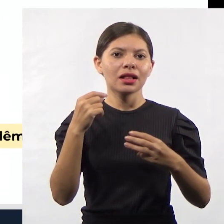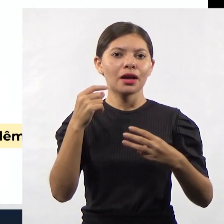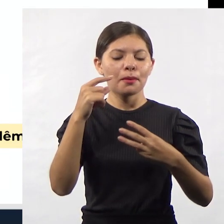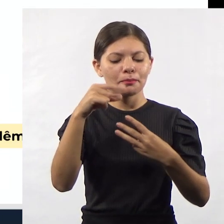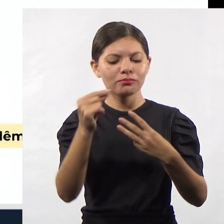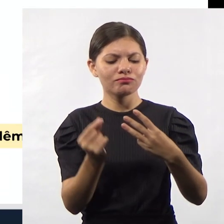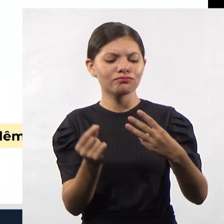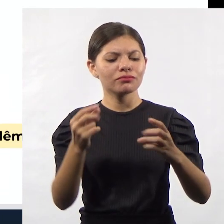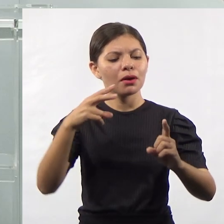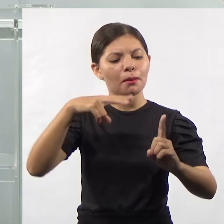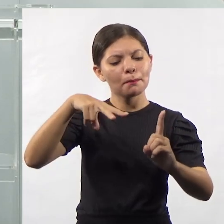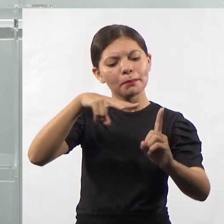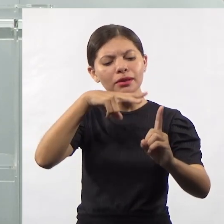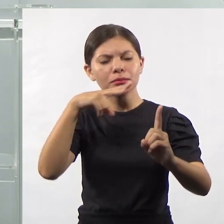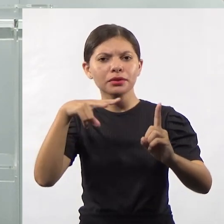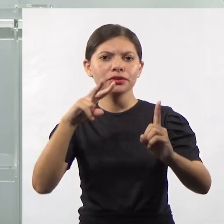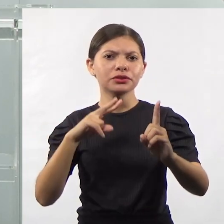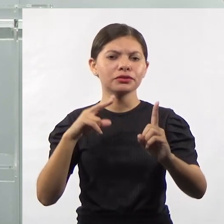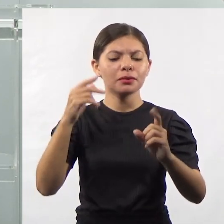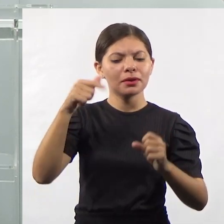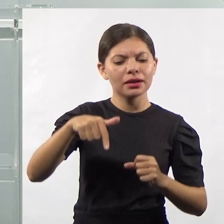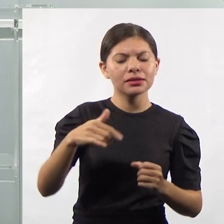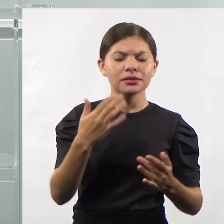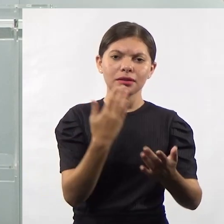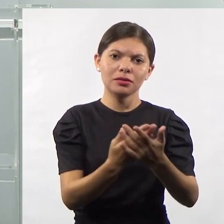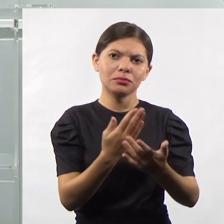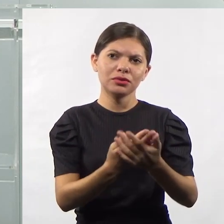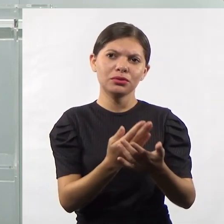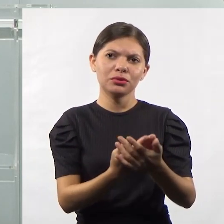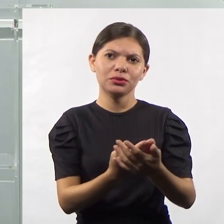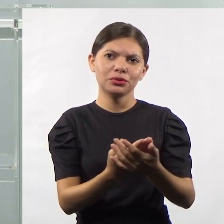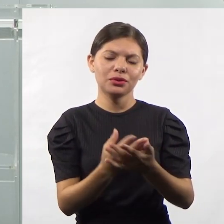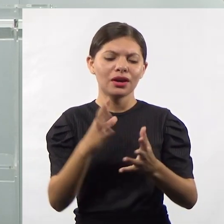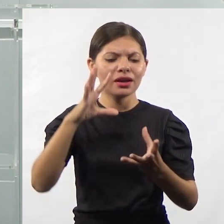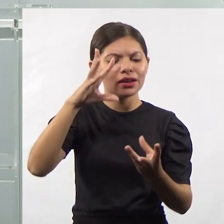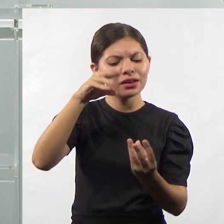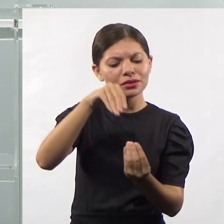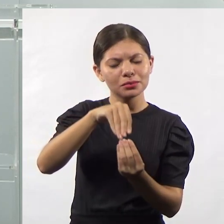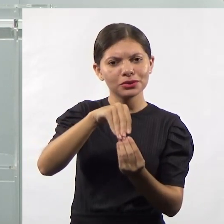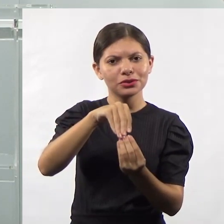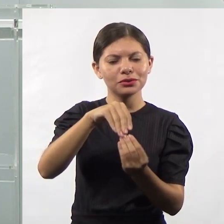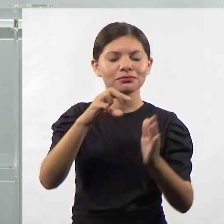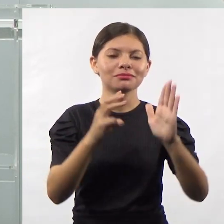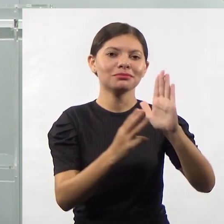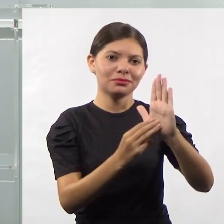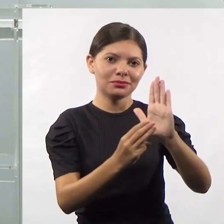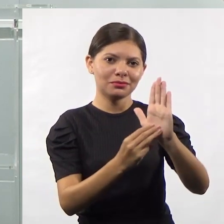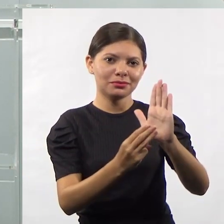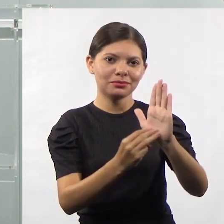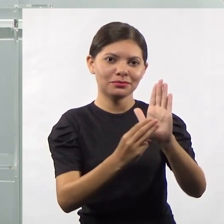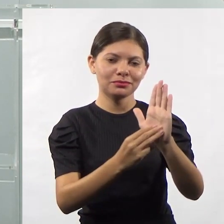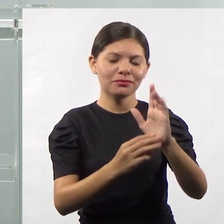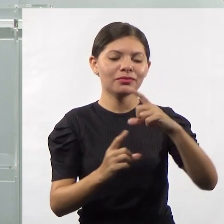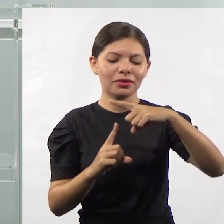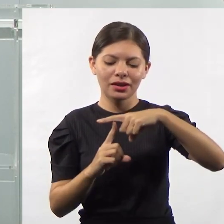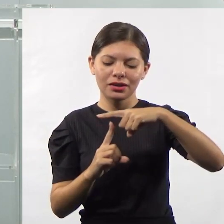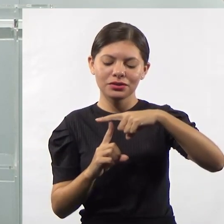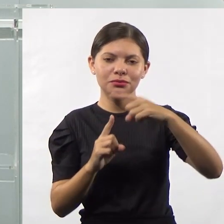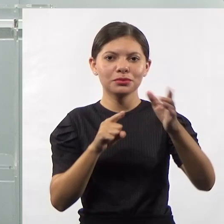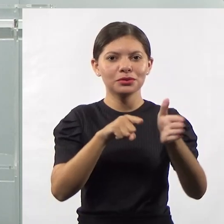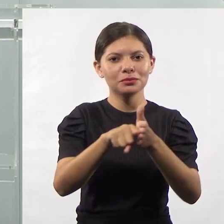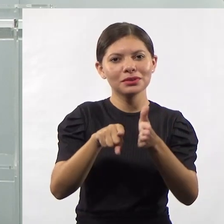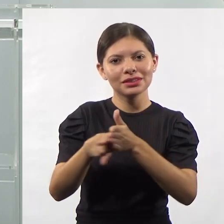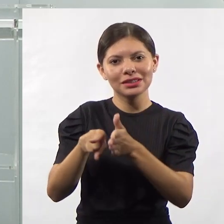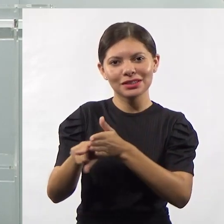nossas perspectivas para esse episódio resumidinho de metodologia, tipos